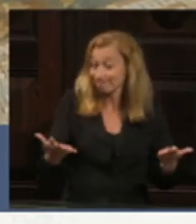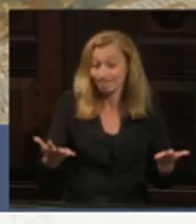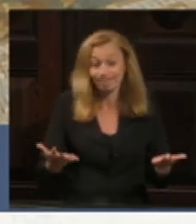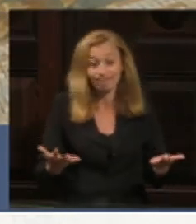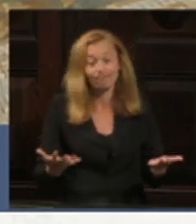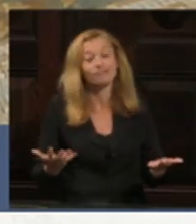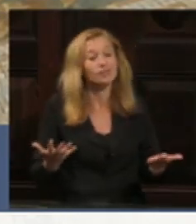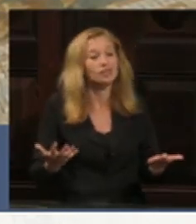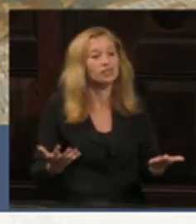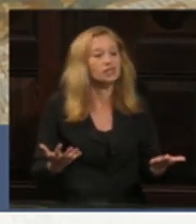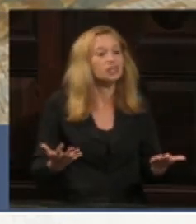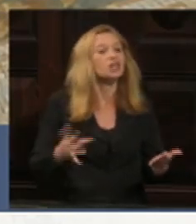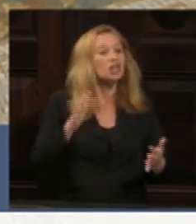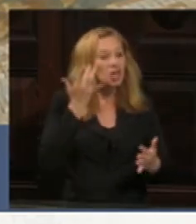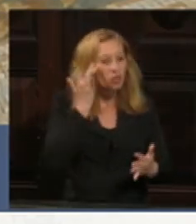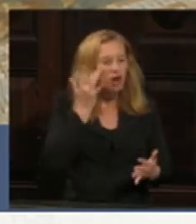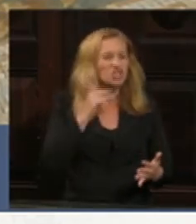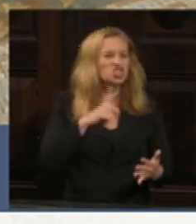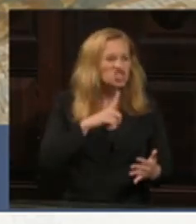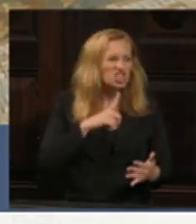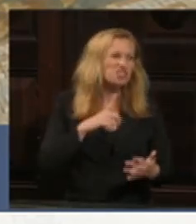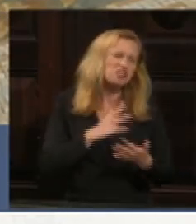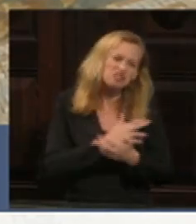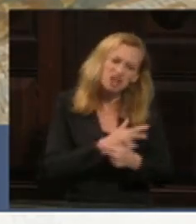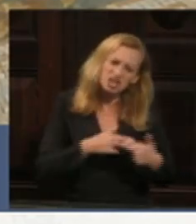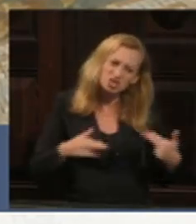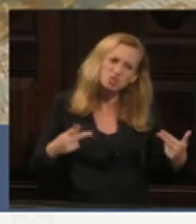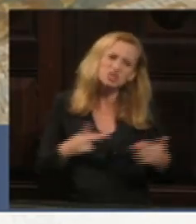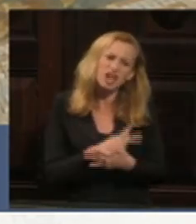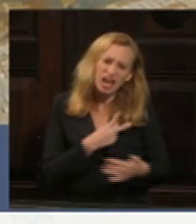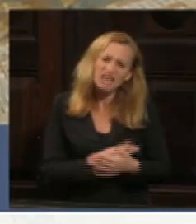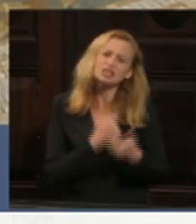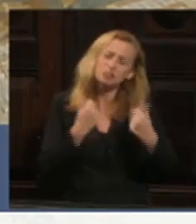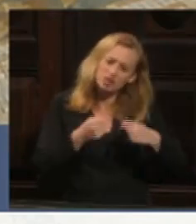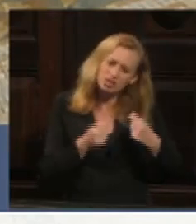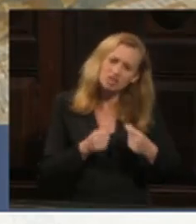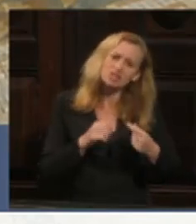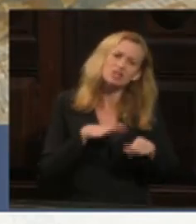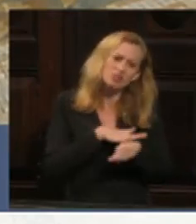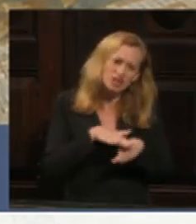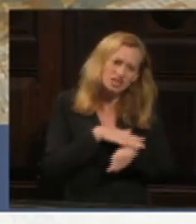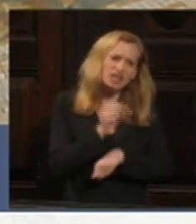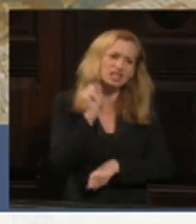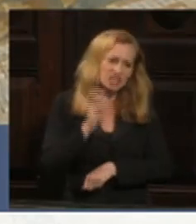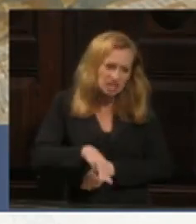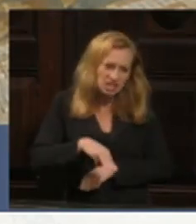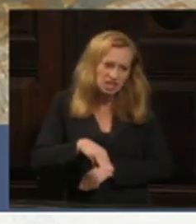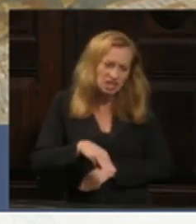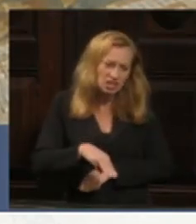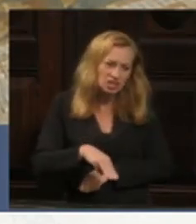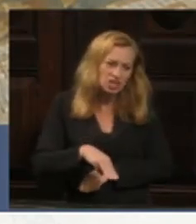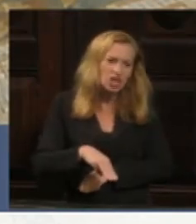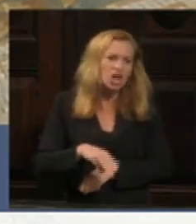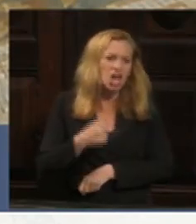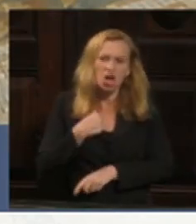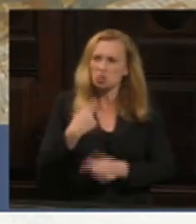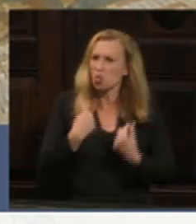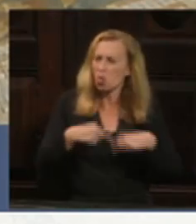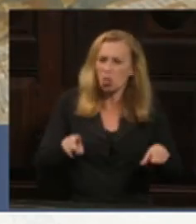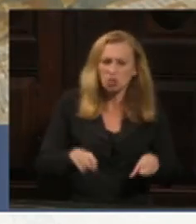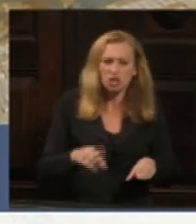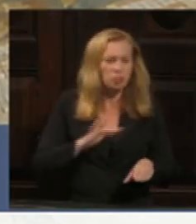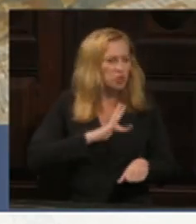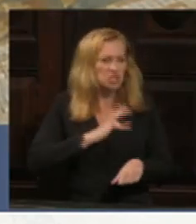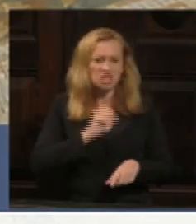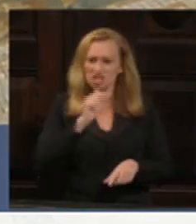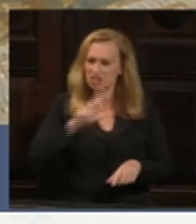para outro lugar. Então, eu acho que teve muitas questões que têm que ser abordadas sim. Porque eu não sou contra a questão da Polícia Civil, acho que ela tem a